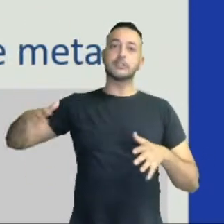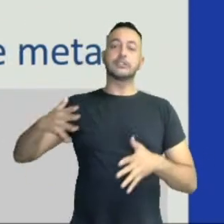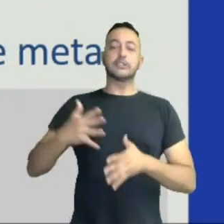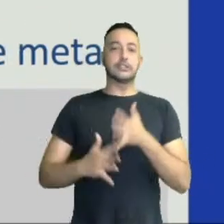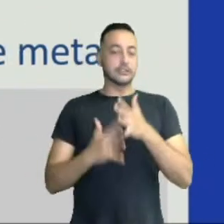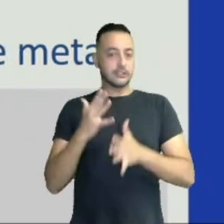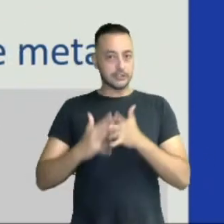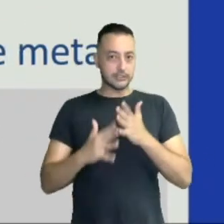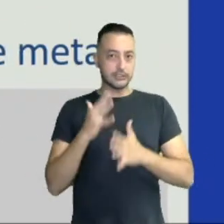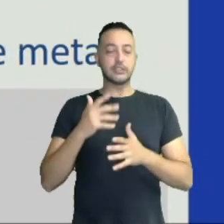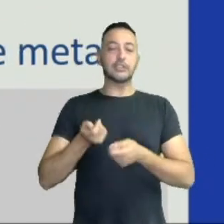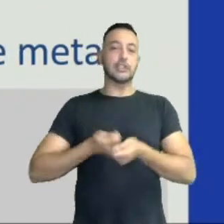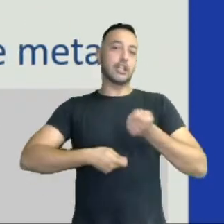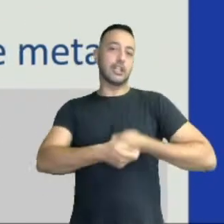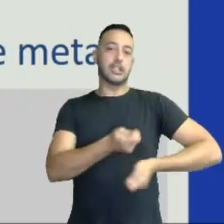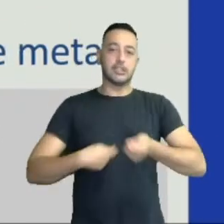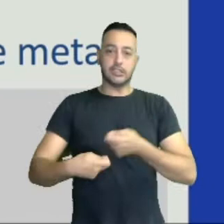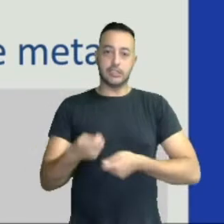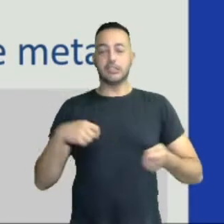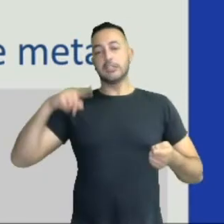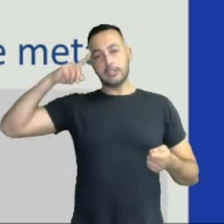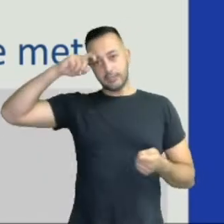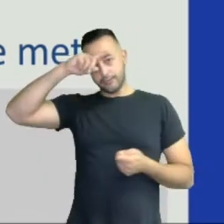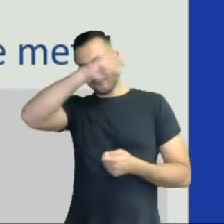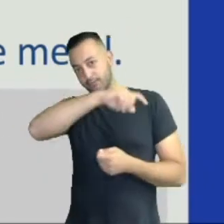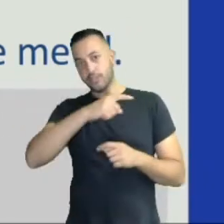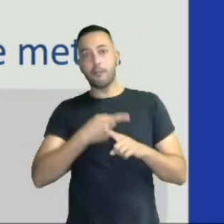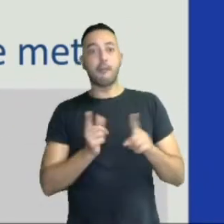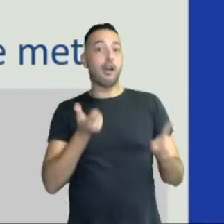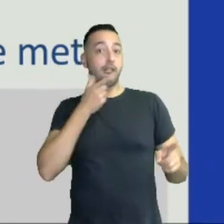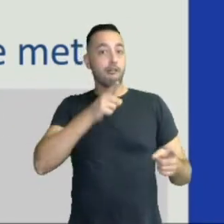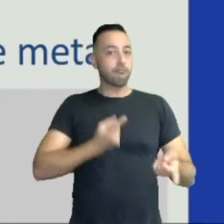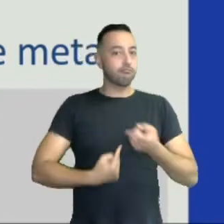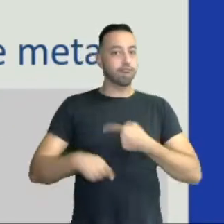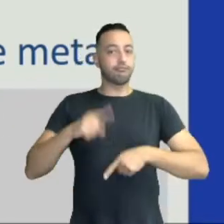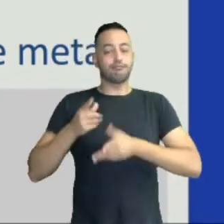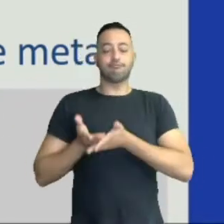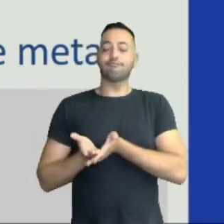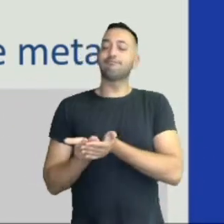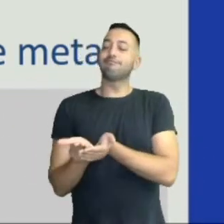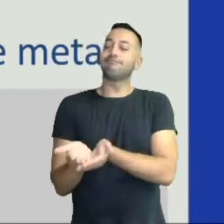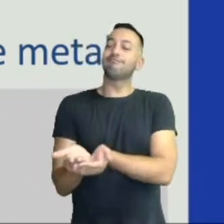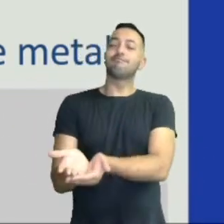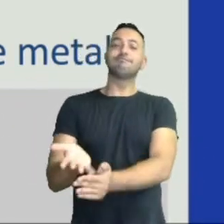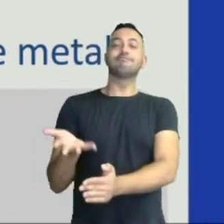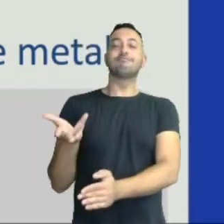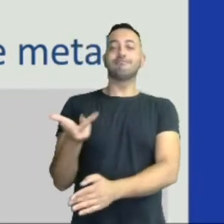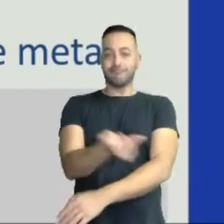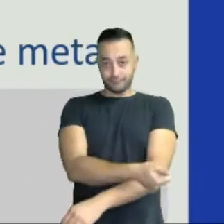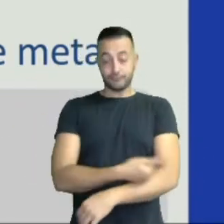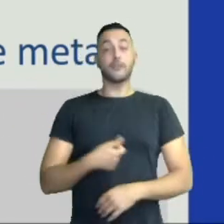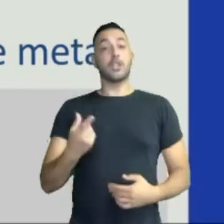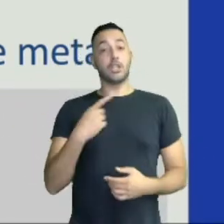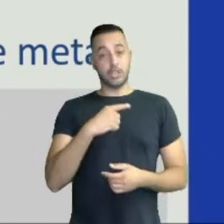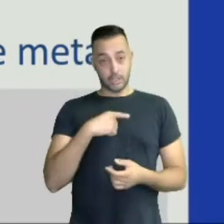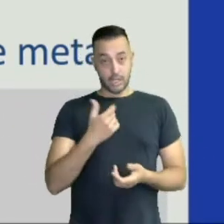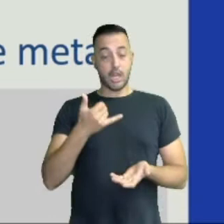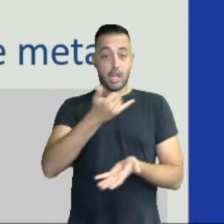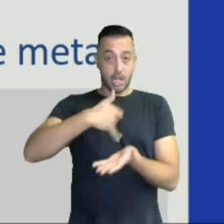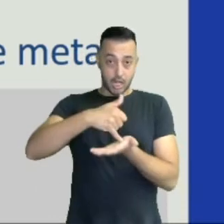as comunicações comerciais, superado pelas habilidades nos mares. A metrópole exportava